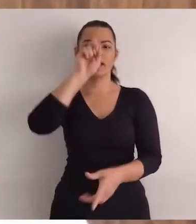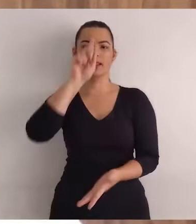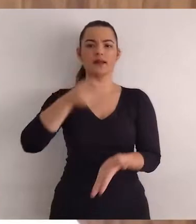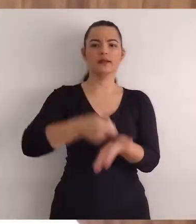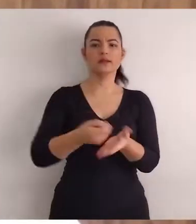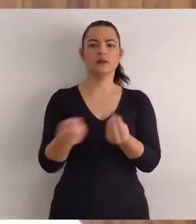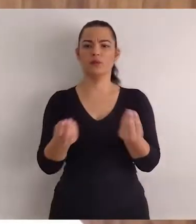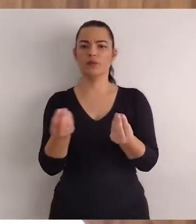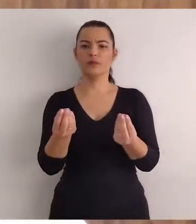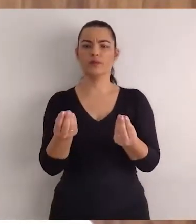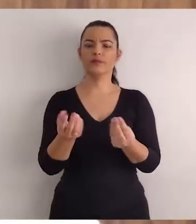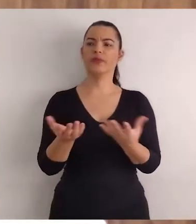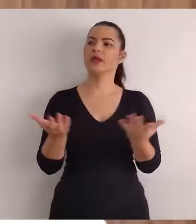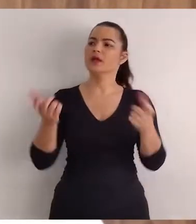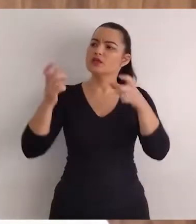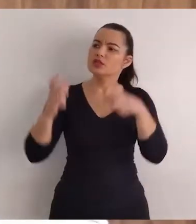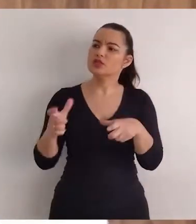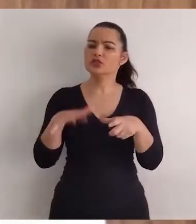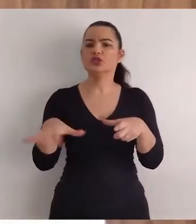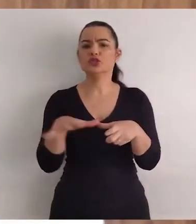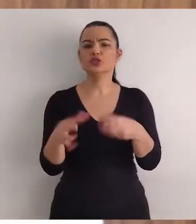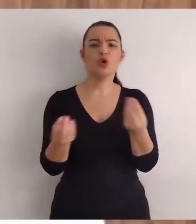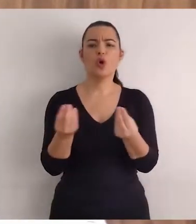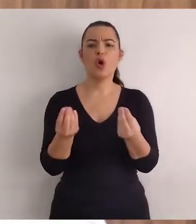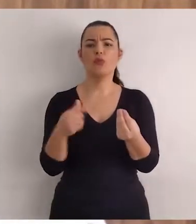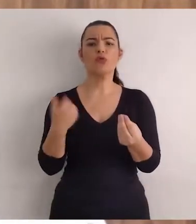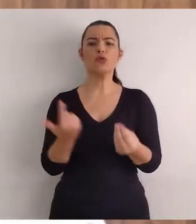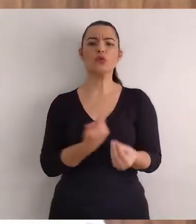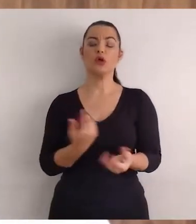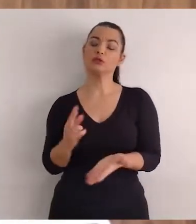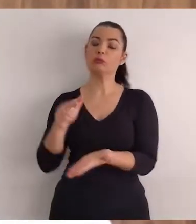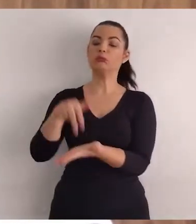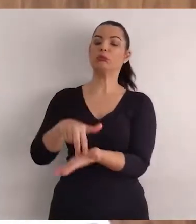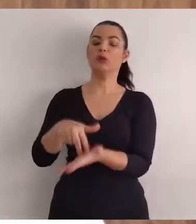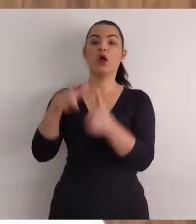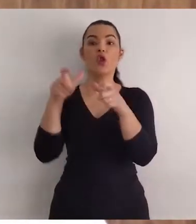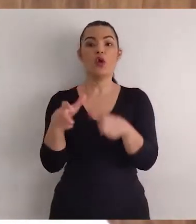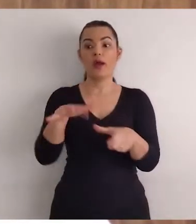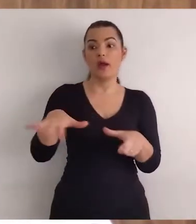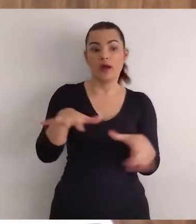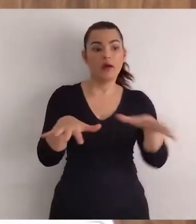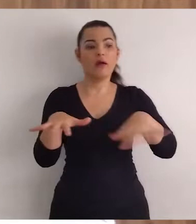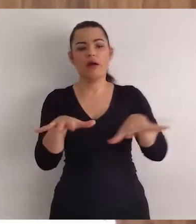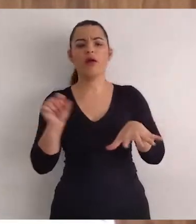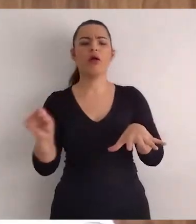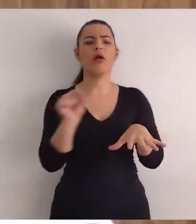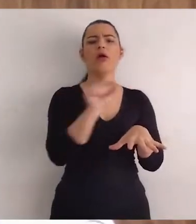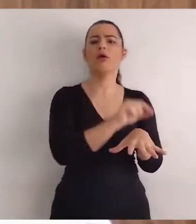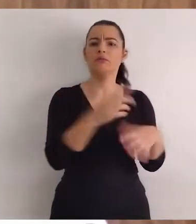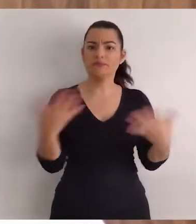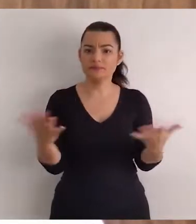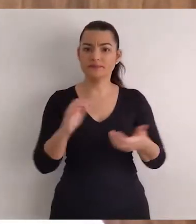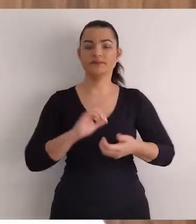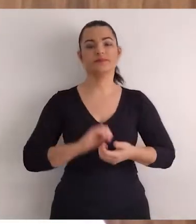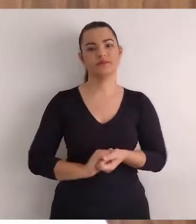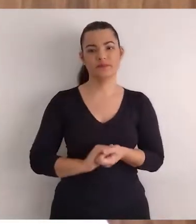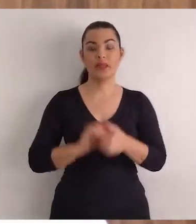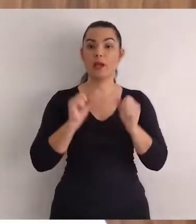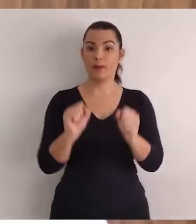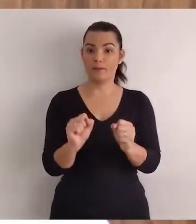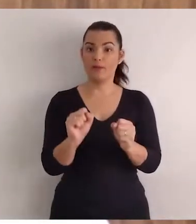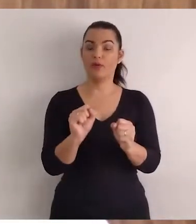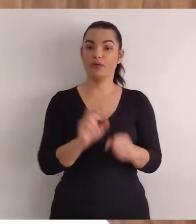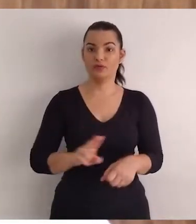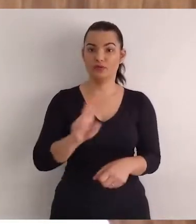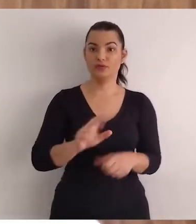ocupamos espaços? Quais espaços seriam esses? Nós podemos ocupar os espaços de várias maneiras.